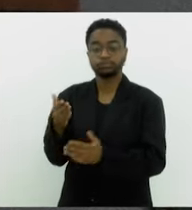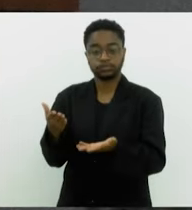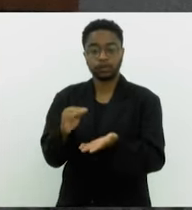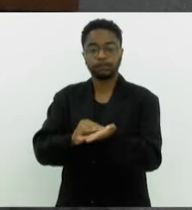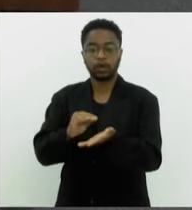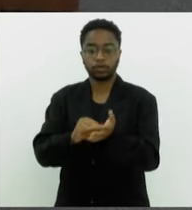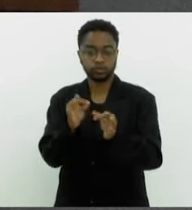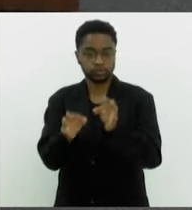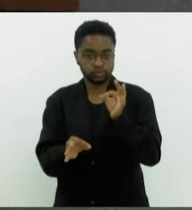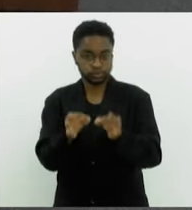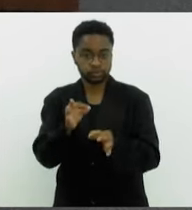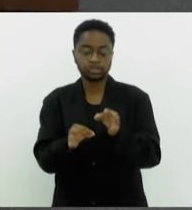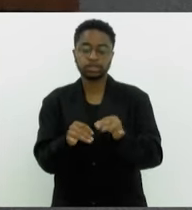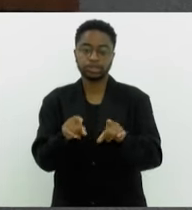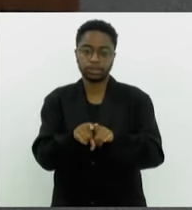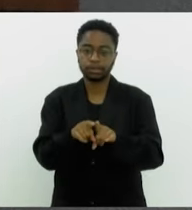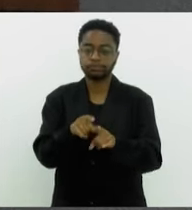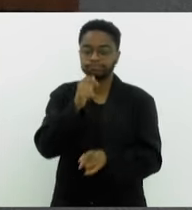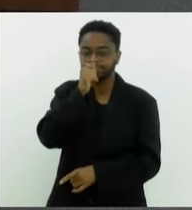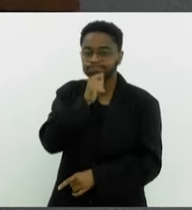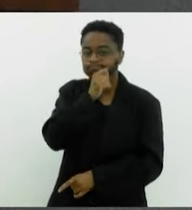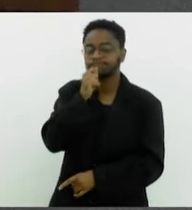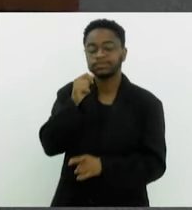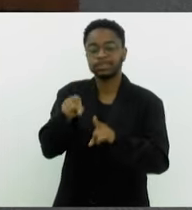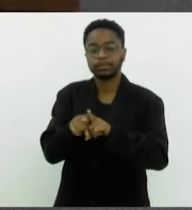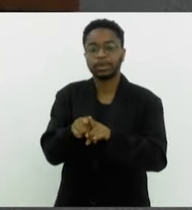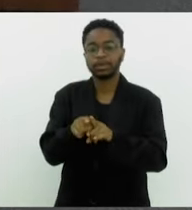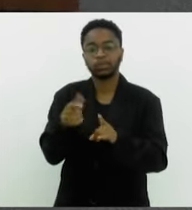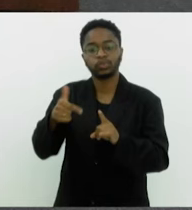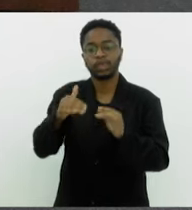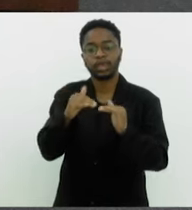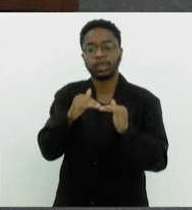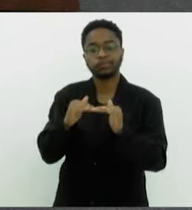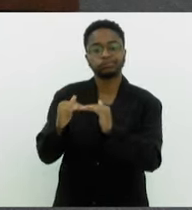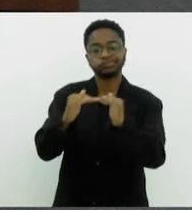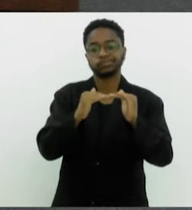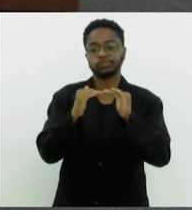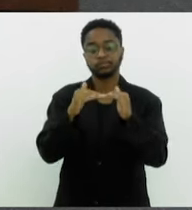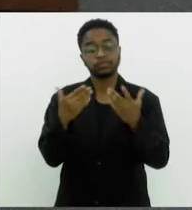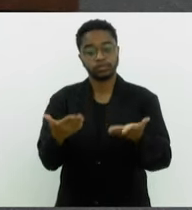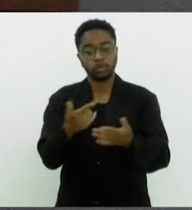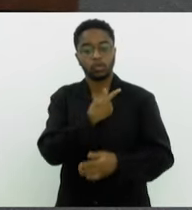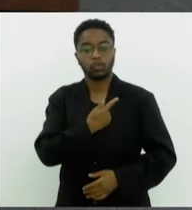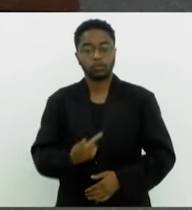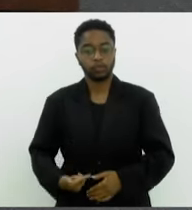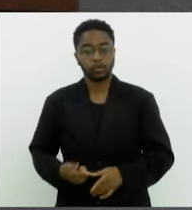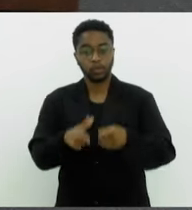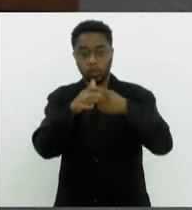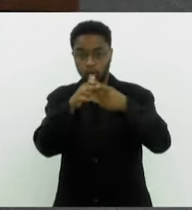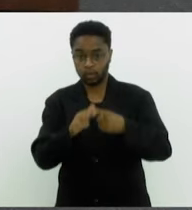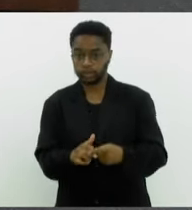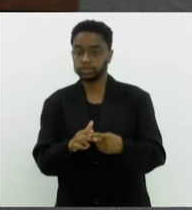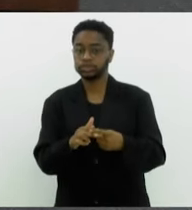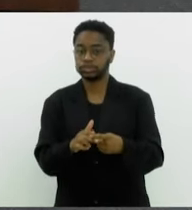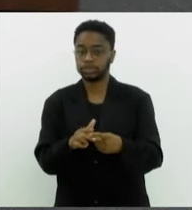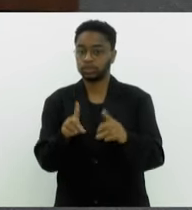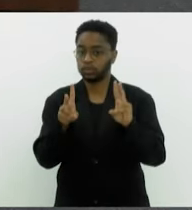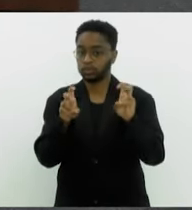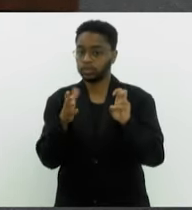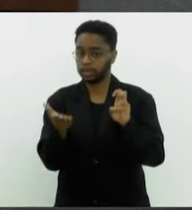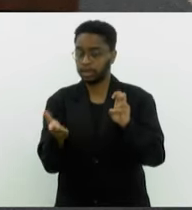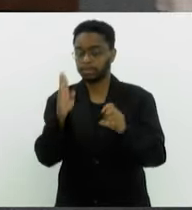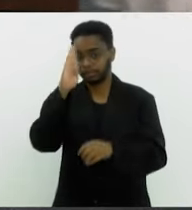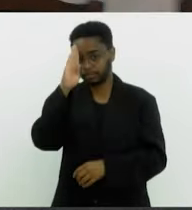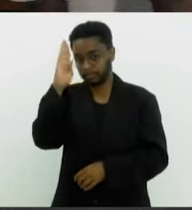injustiça, penúria e quebra de isonomia. Então, o governo conseguir corrigir essa questão é fundamental. A gente